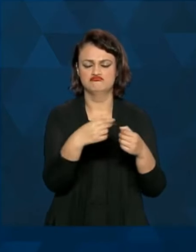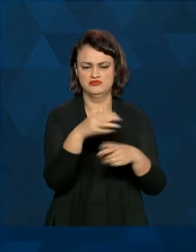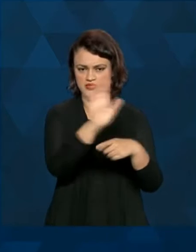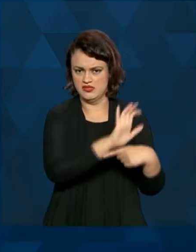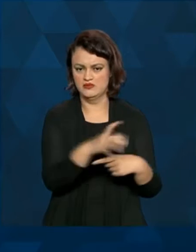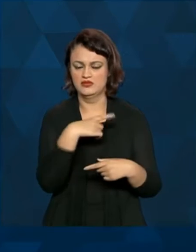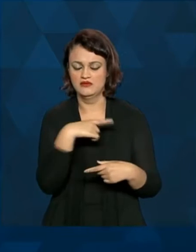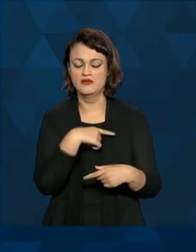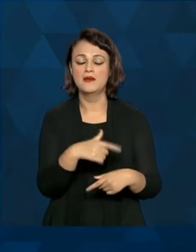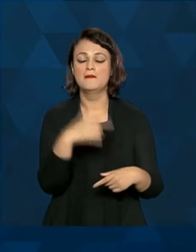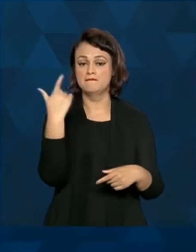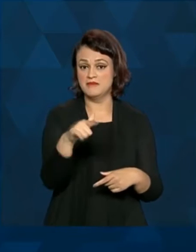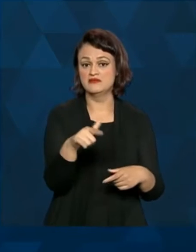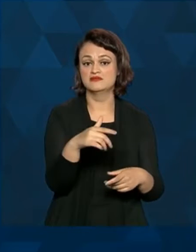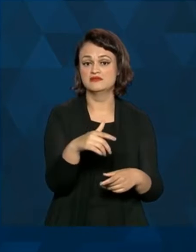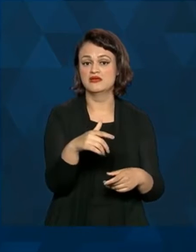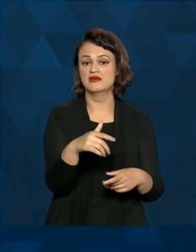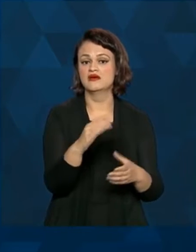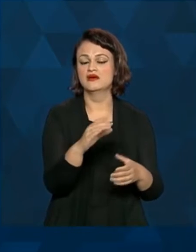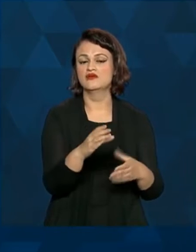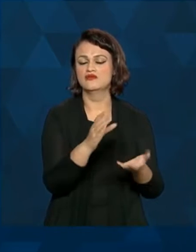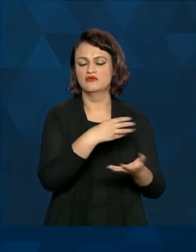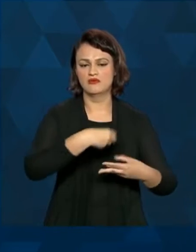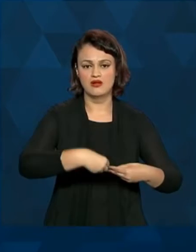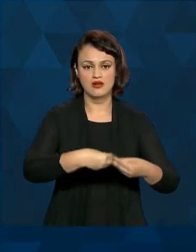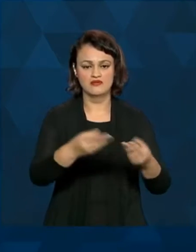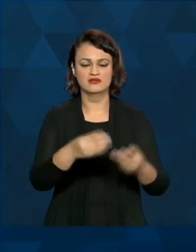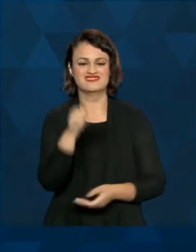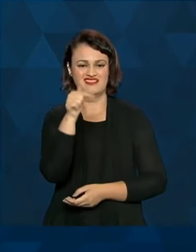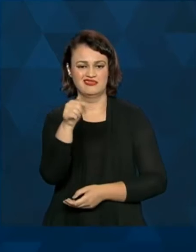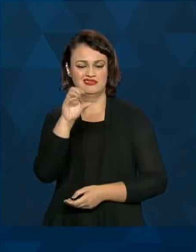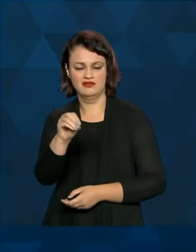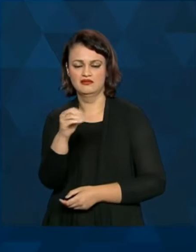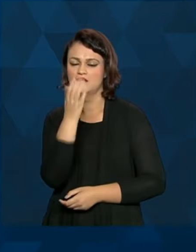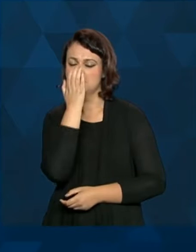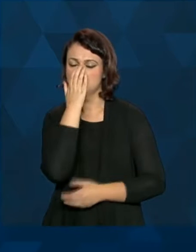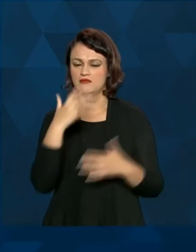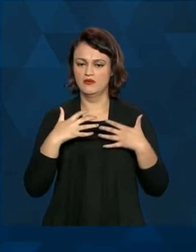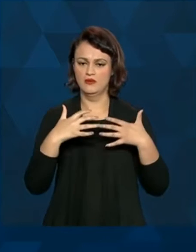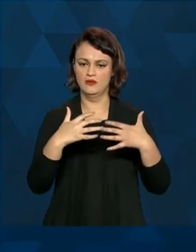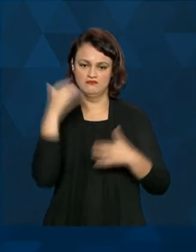foram, em reforço a essas aquisições, distribuídos 70 ventiladores pulmonares,